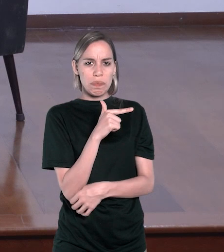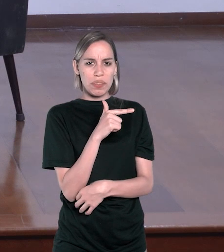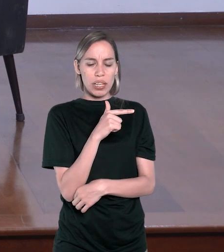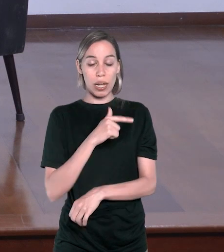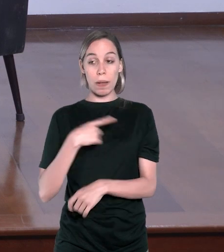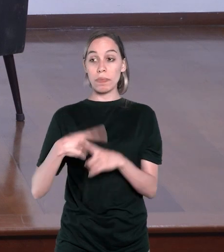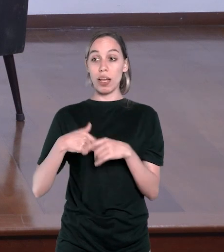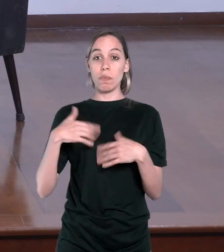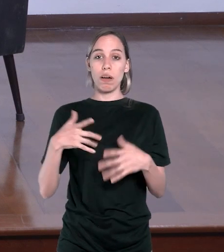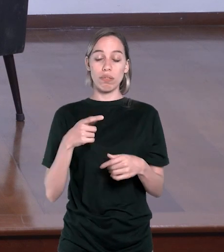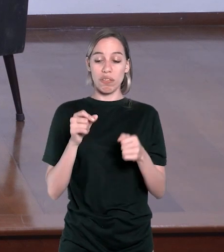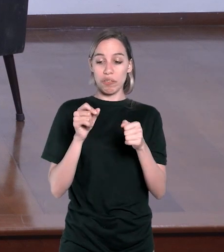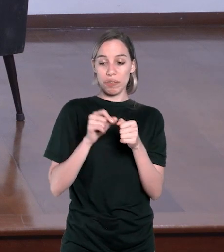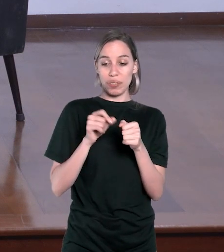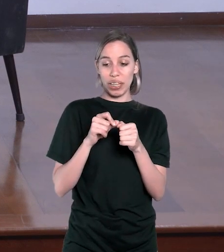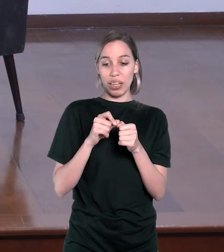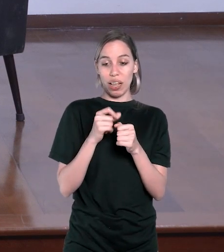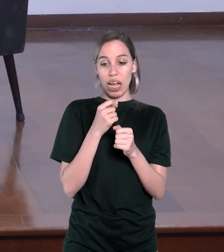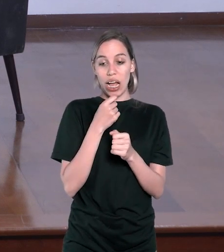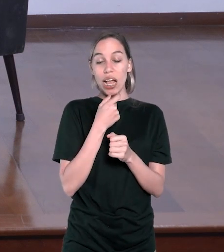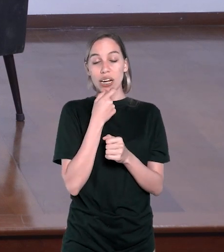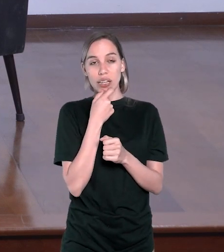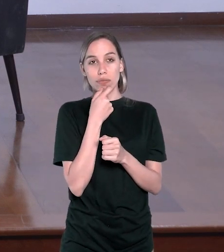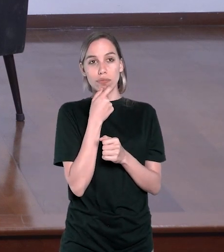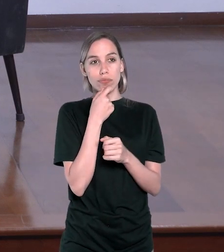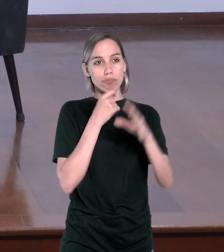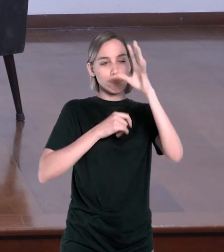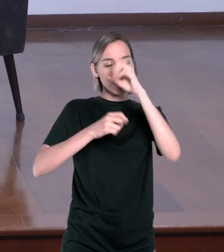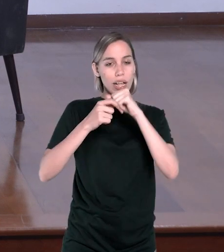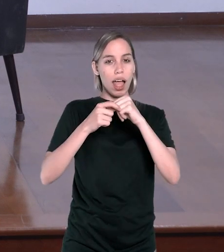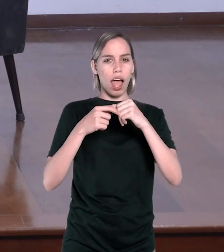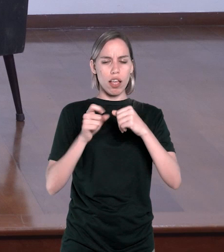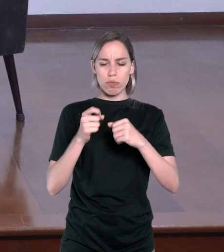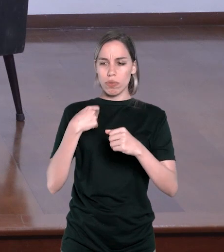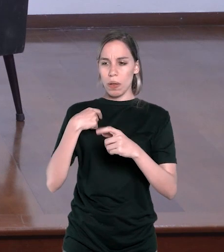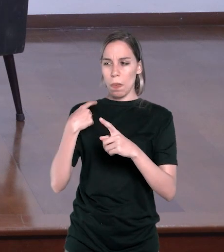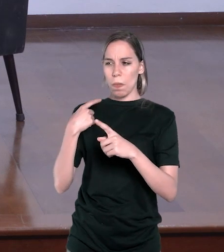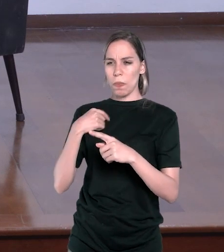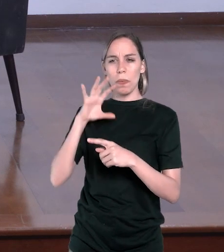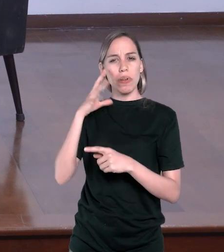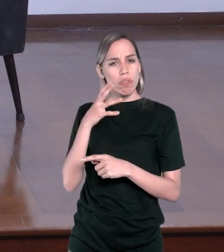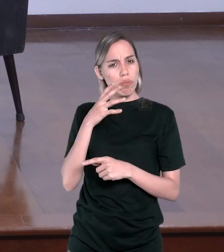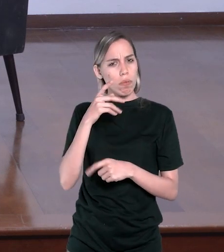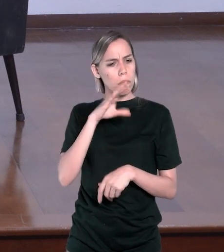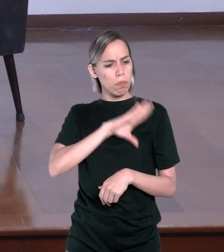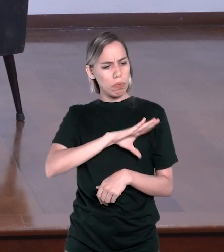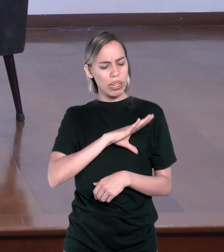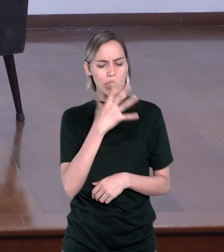eu acho tão bonito o português. O português é lindo, né? Você pega um Chico Buarque, você lê e você, né? Guimarães Rosa, né?